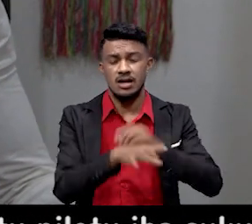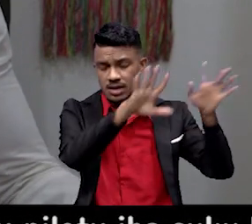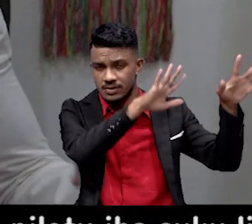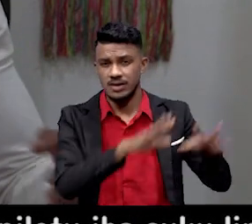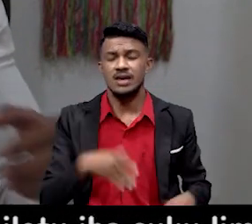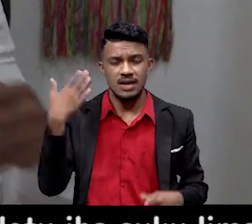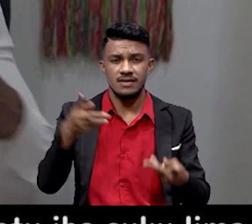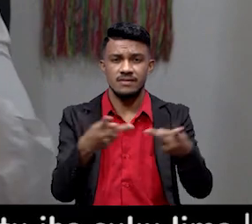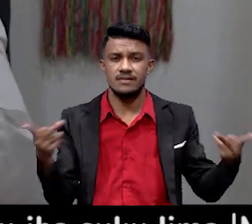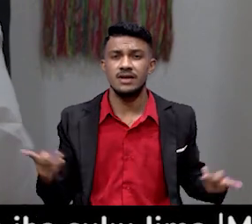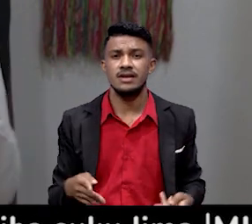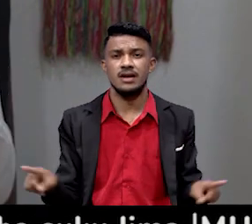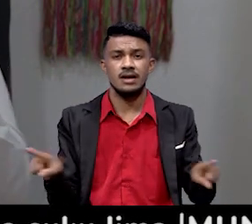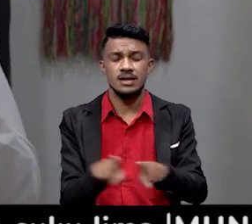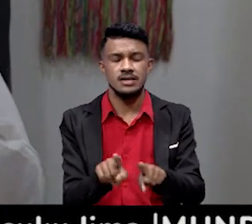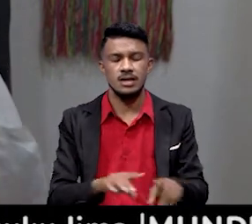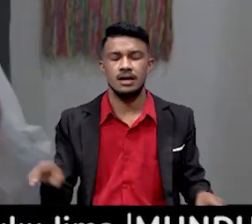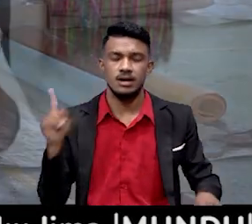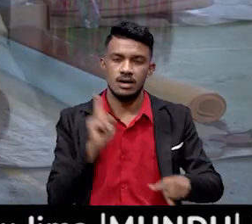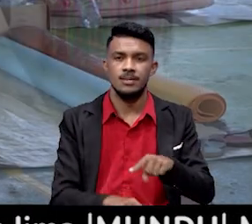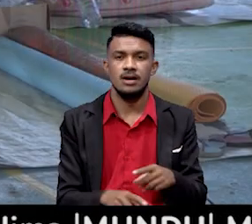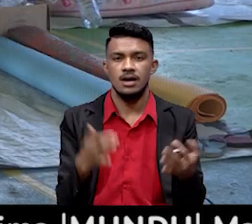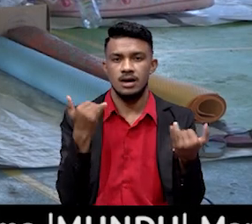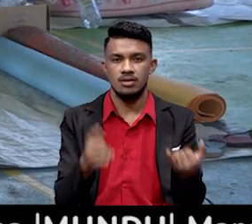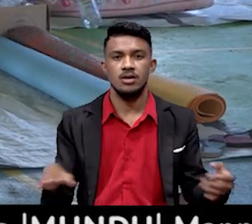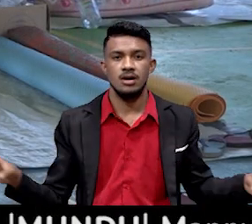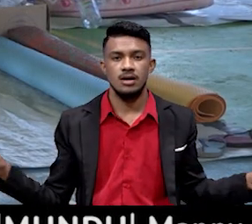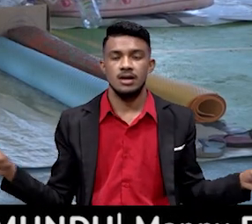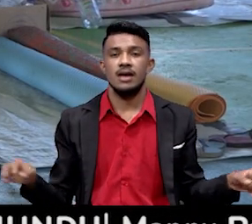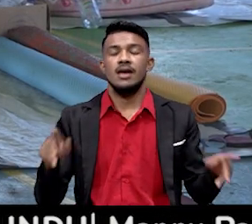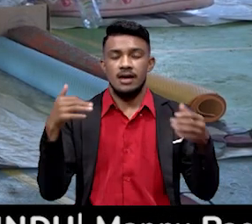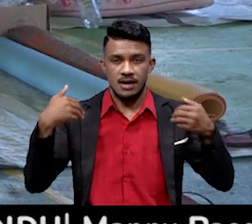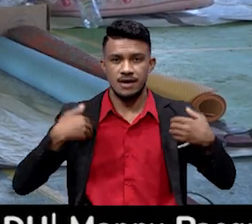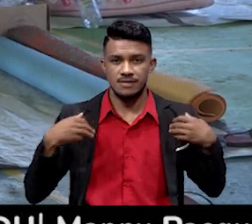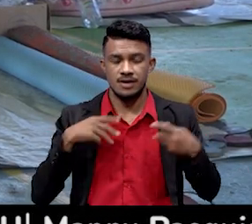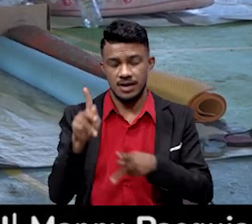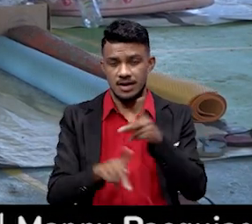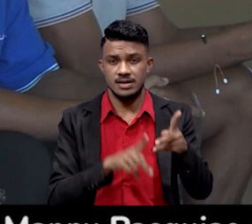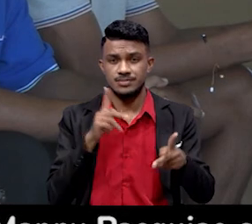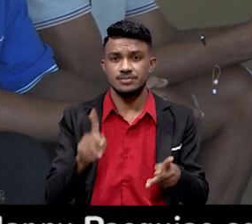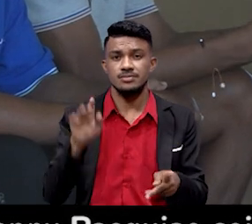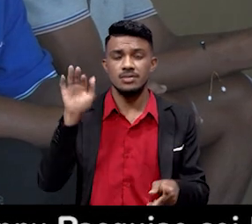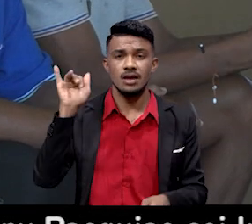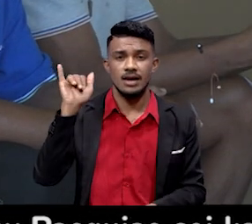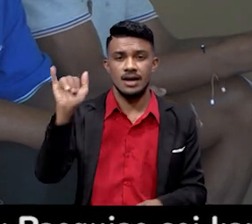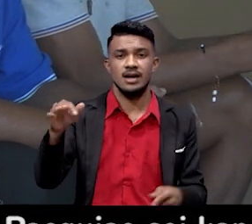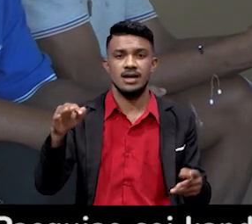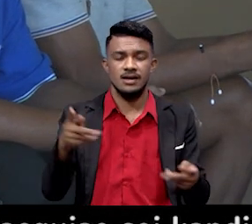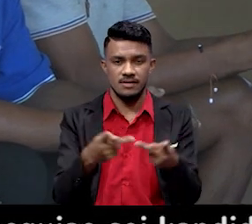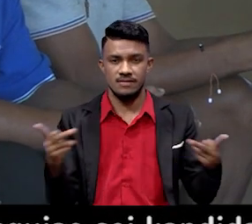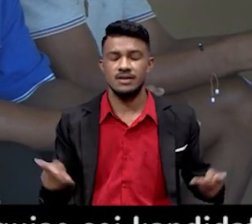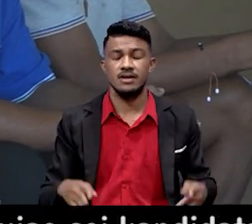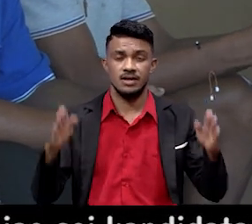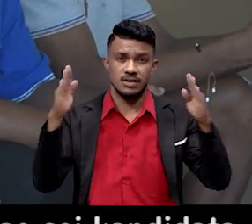que tá vendo. Toras ne se ia centro deslocado hitu husi vítima inundação lorong hat fulang